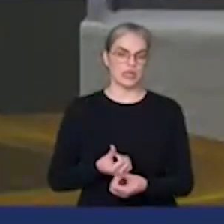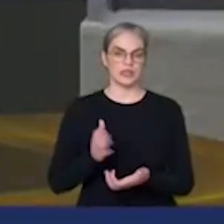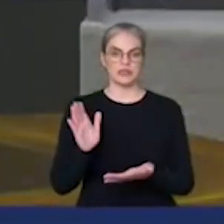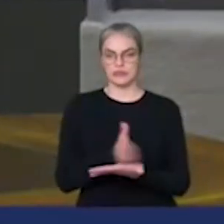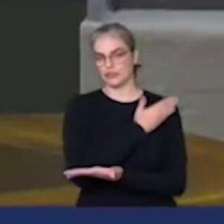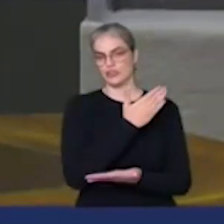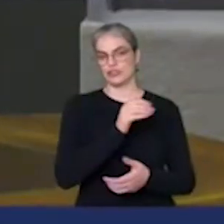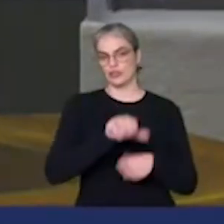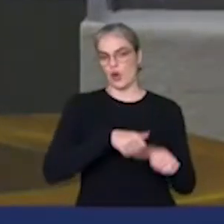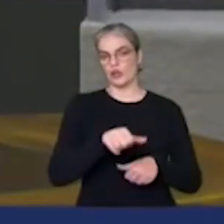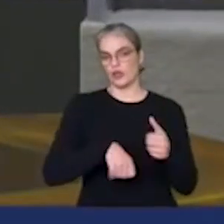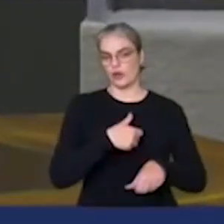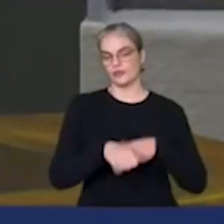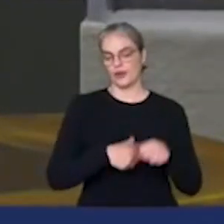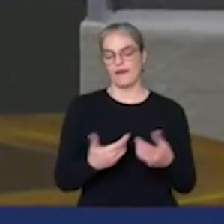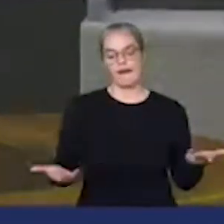15 dias.